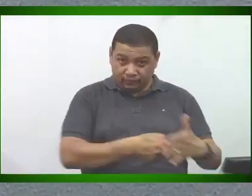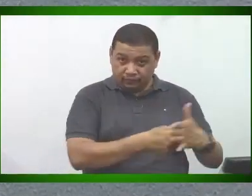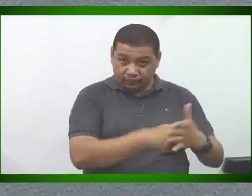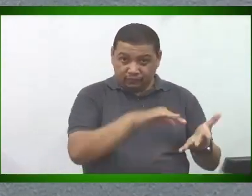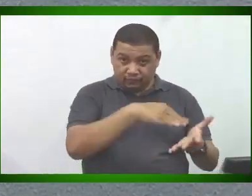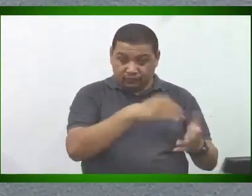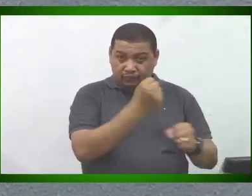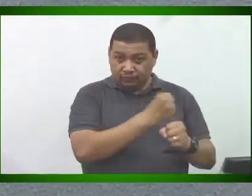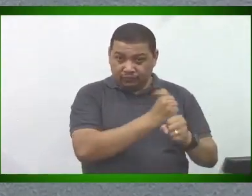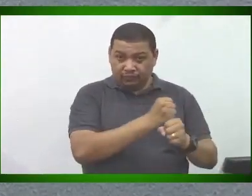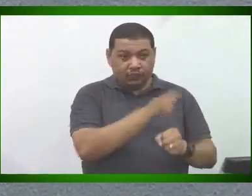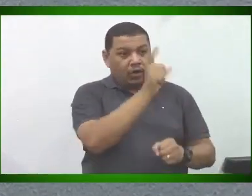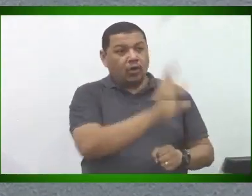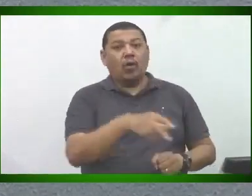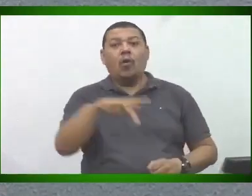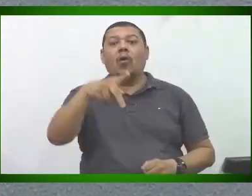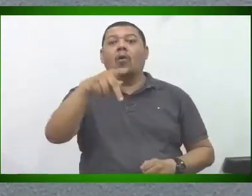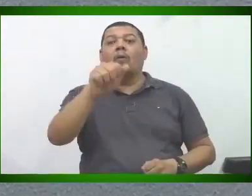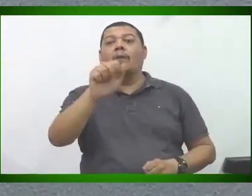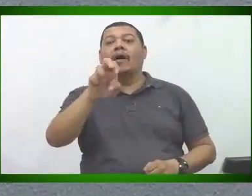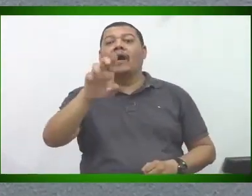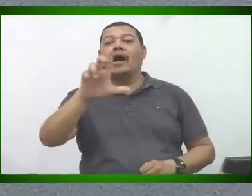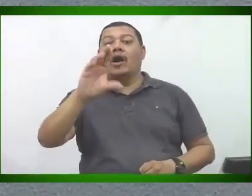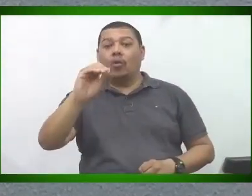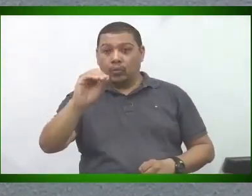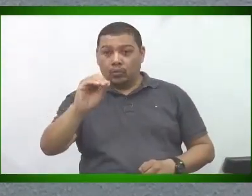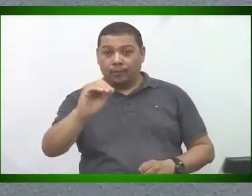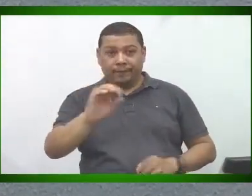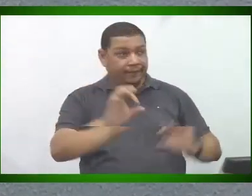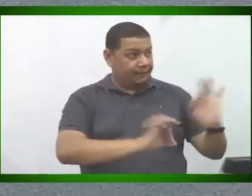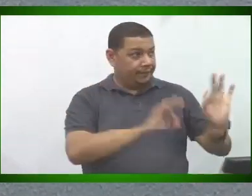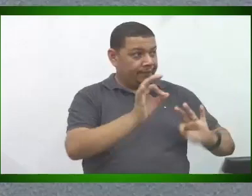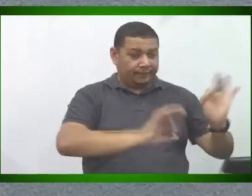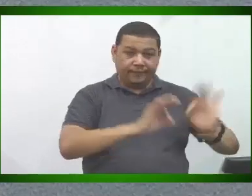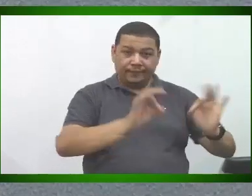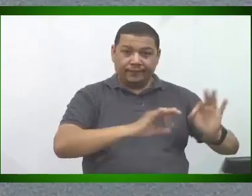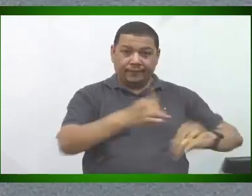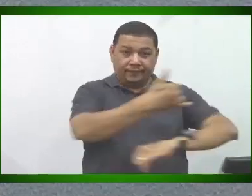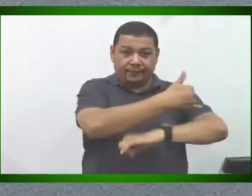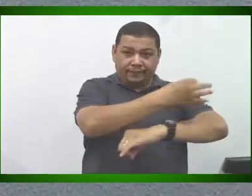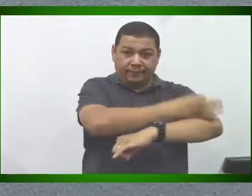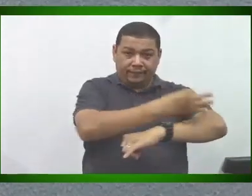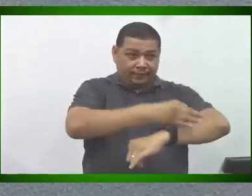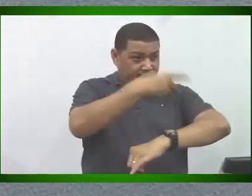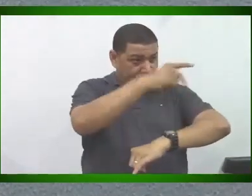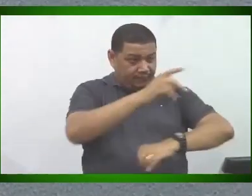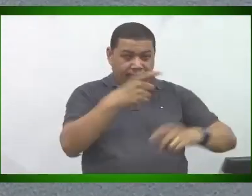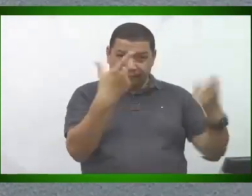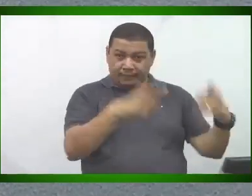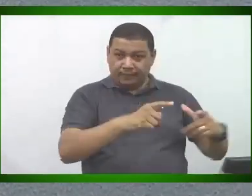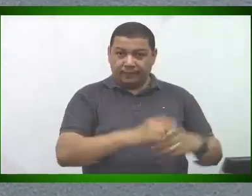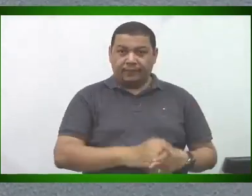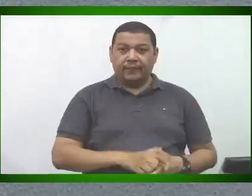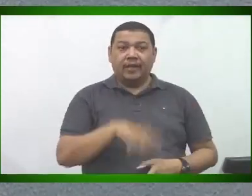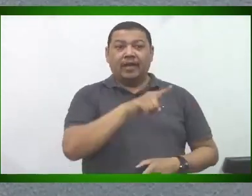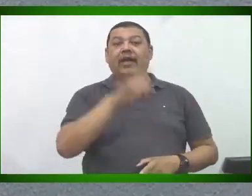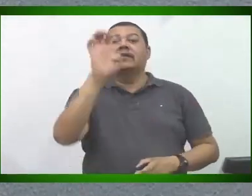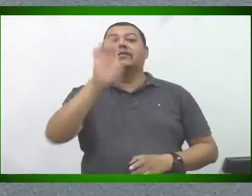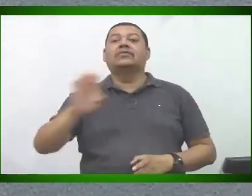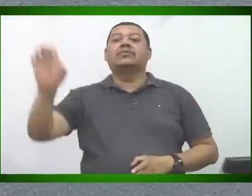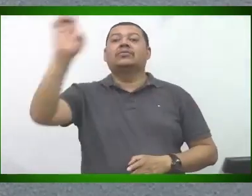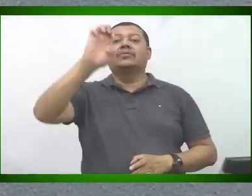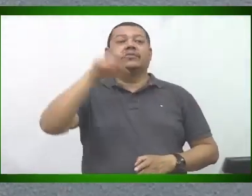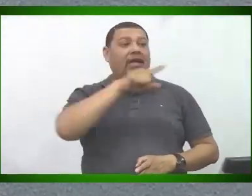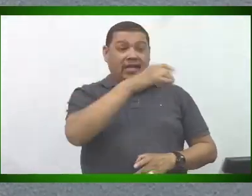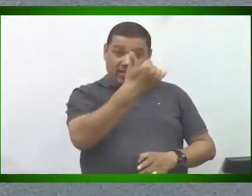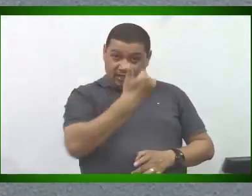de obras, o senhor Paulo Pimentel, o quanto antes o reparo de tapa-buraco lá no seu bairro, Jardim Europa, e ele